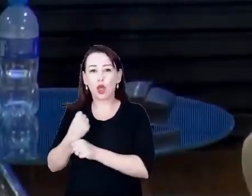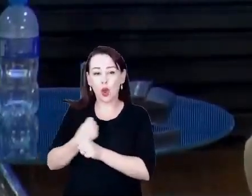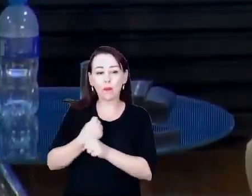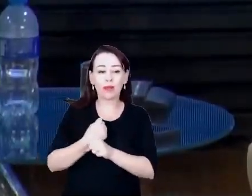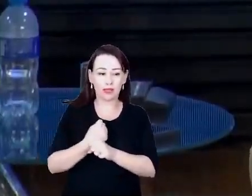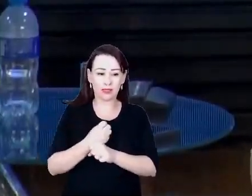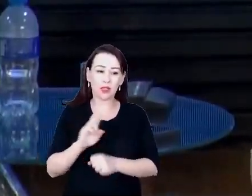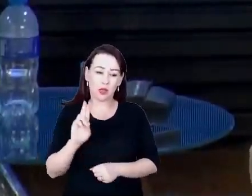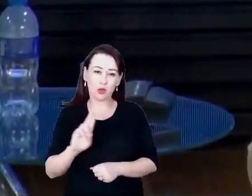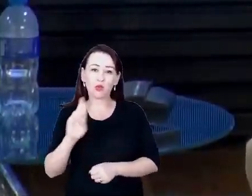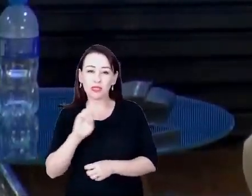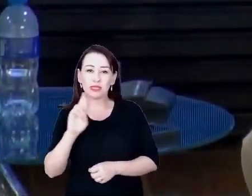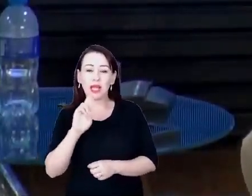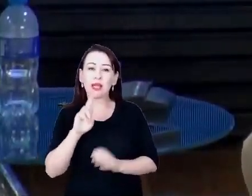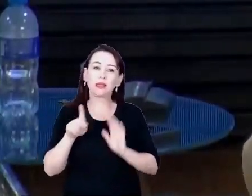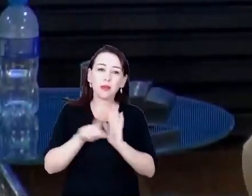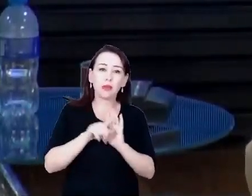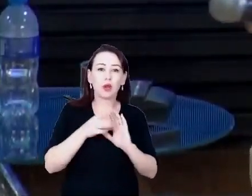características da região. Né?